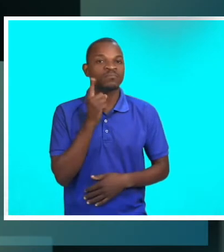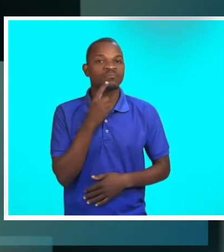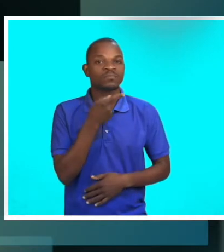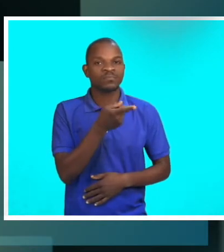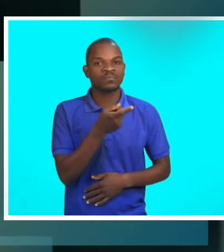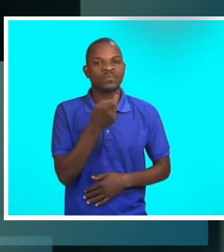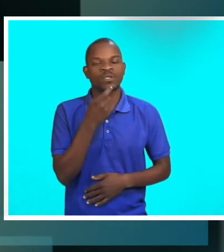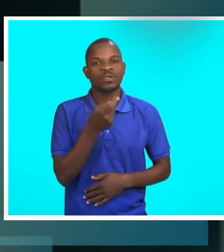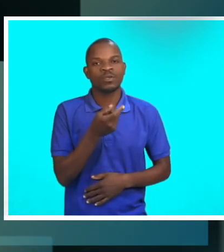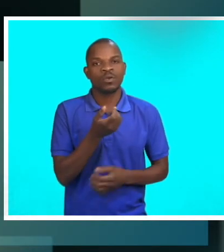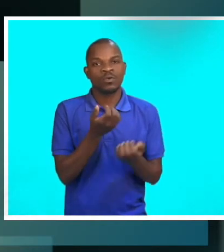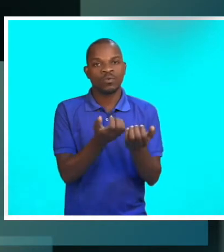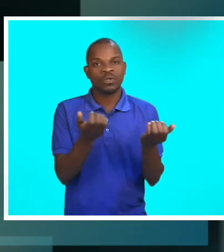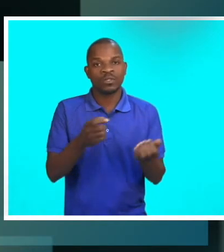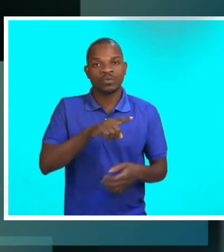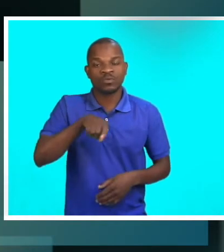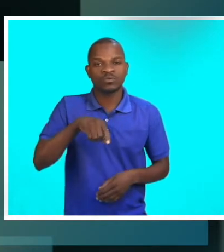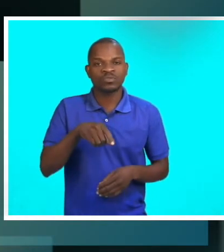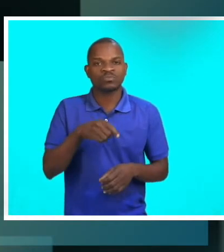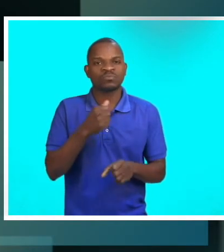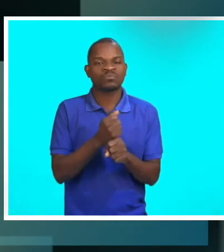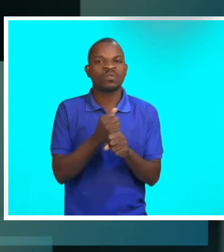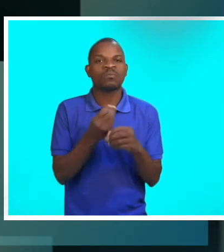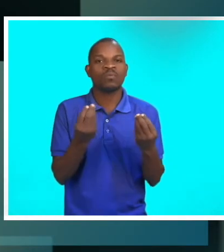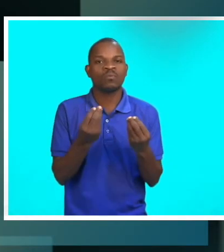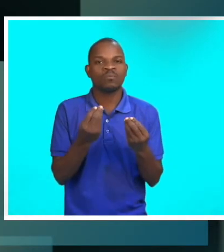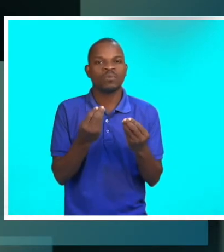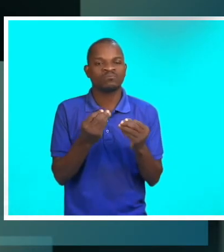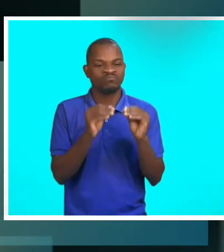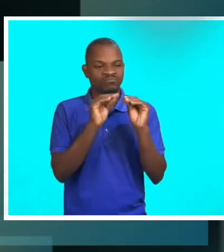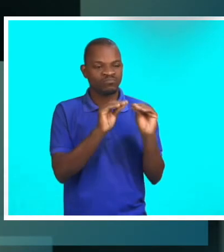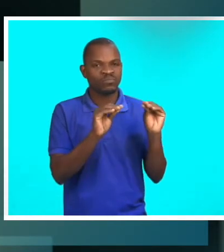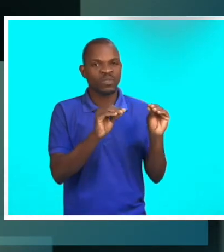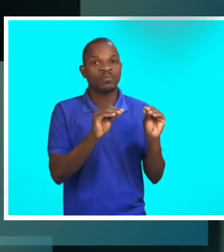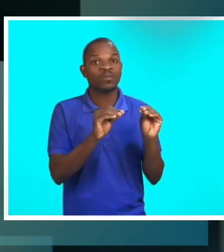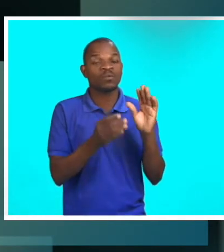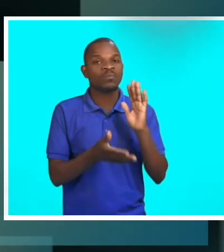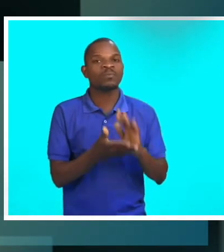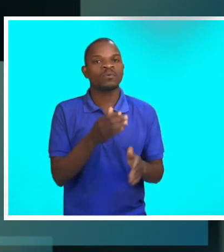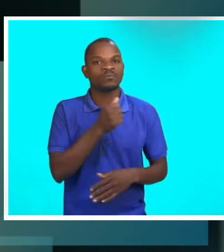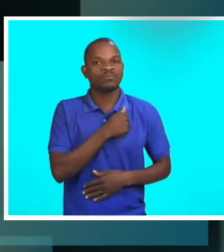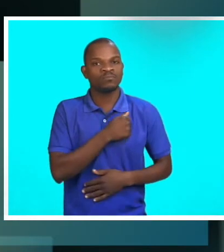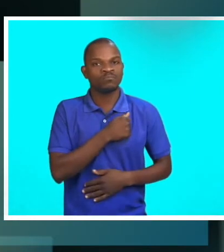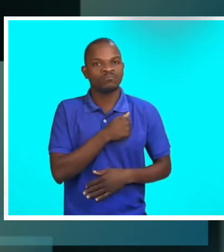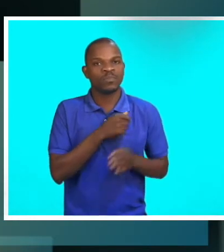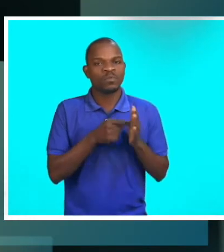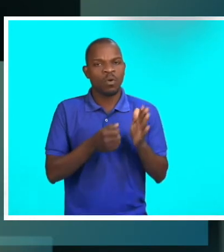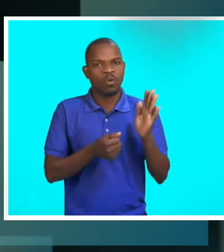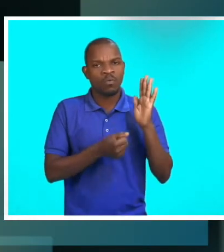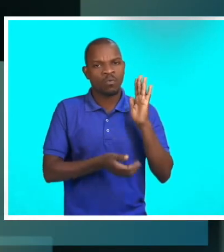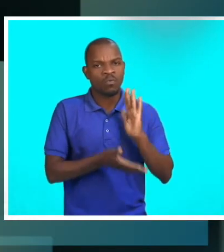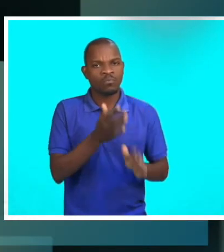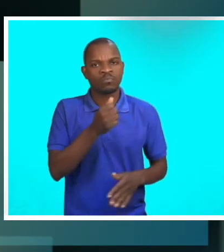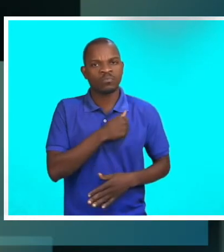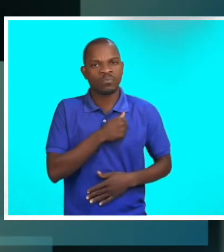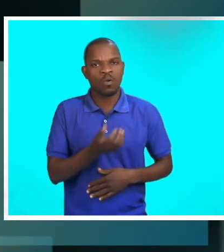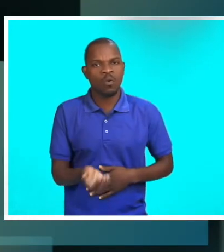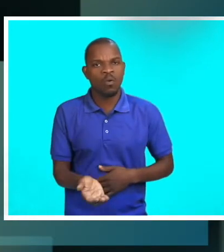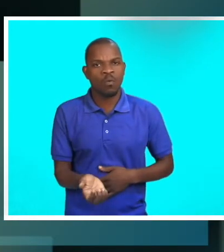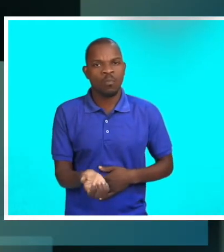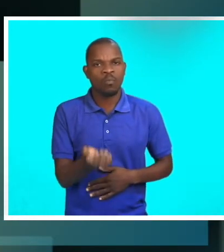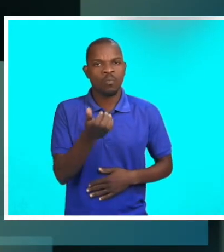Geralmente, nas crianças, nós temos que trabalhar a desenvolver o gosto disso. E com gosto, primeiro, depois elas vão crescendo, vão